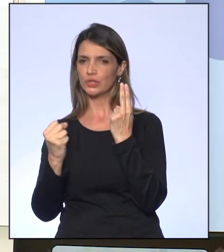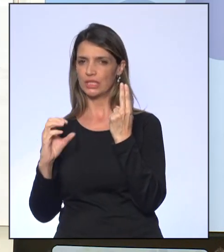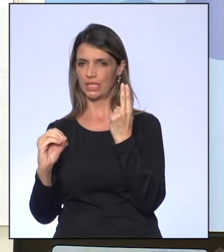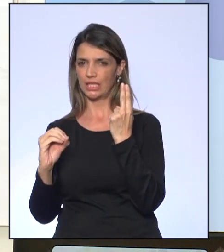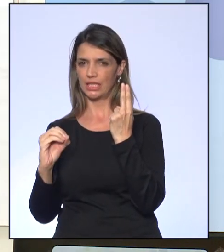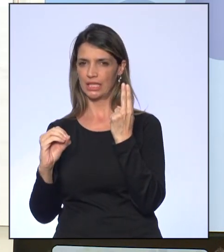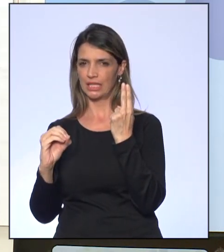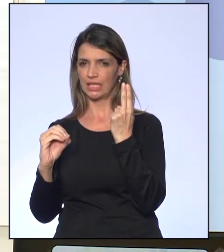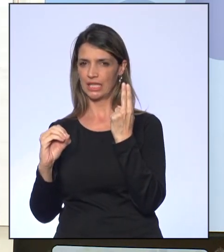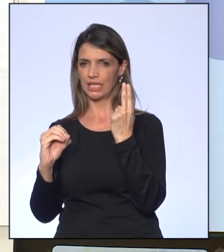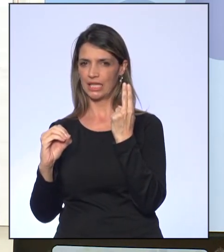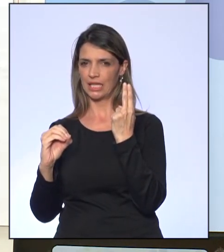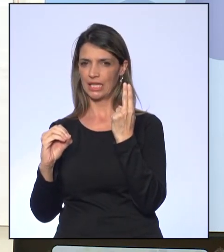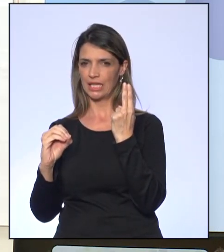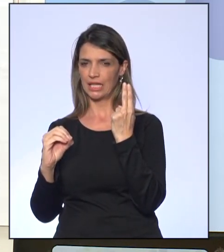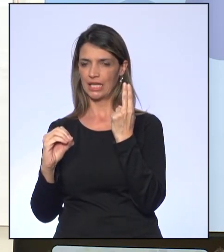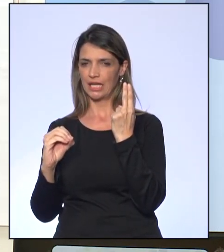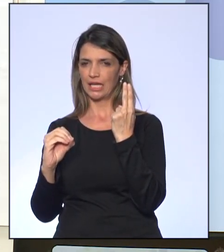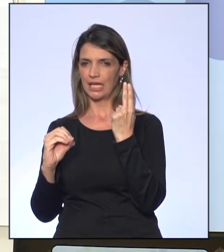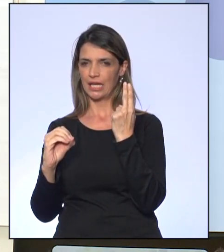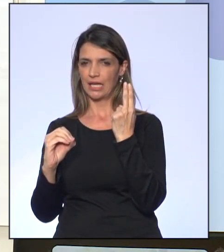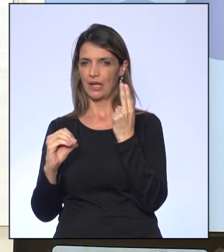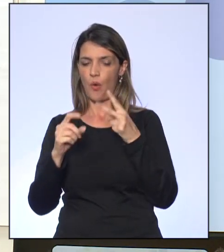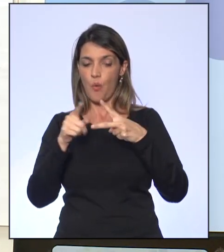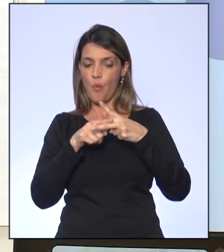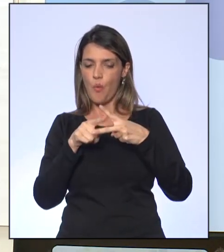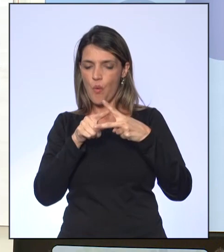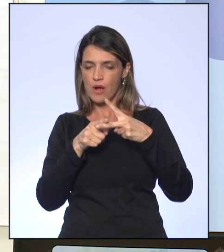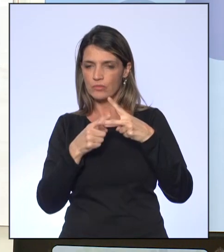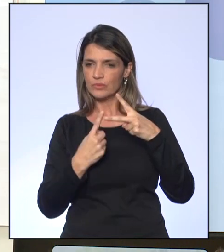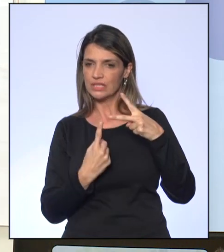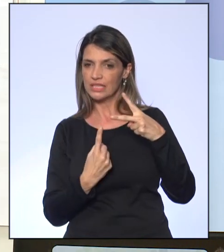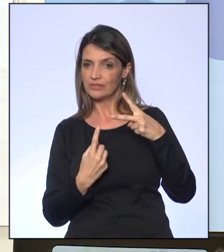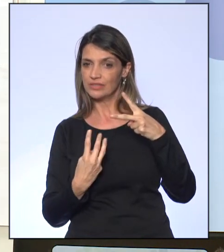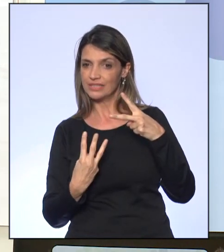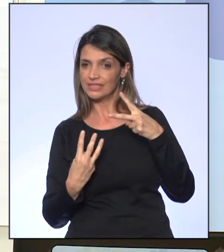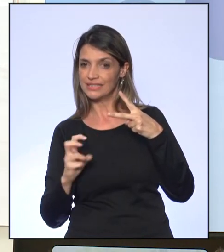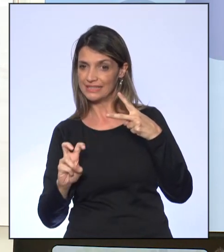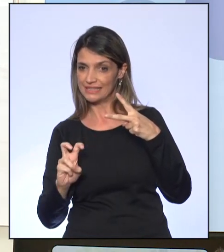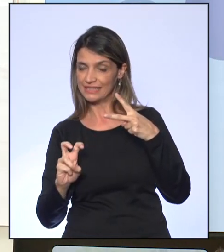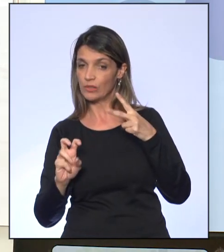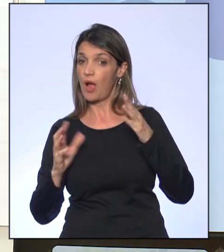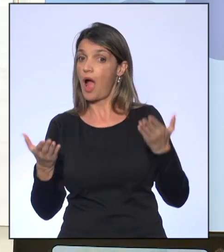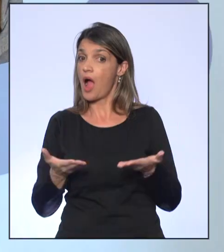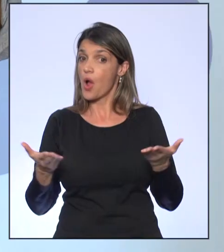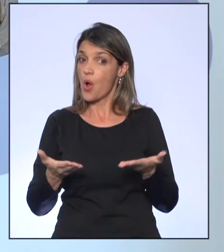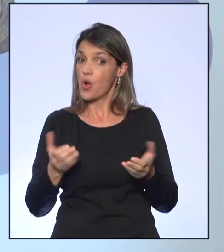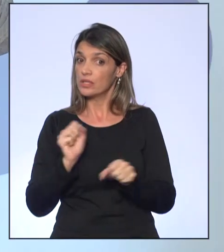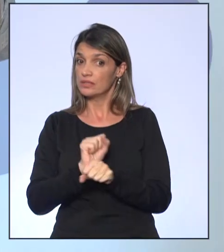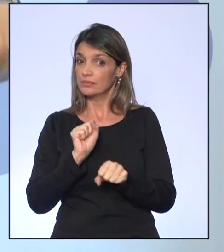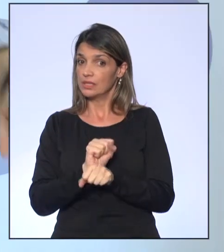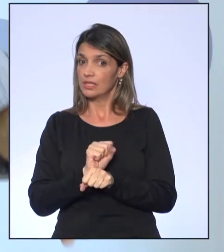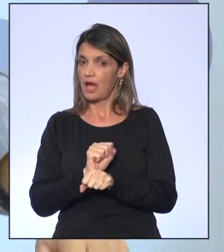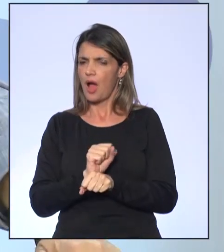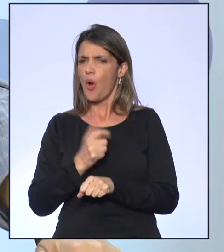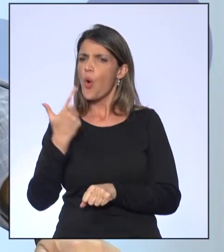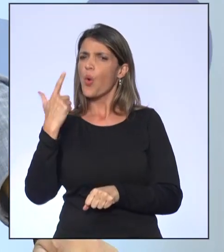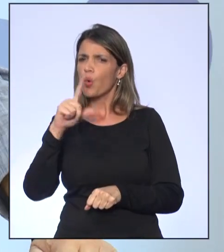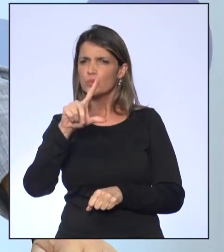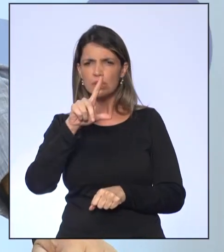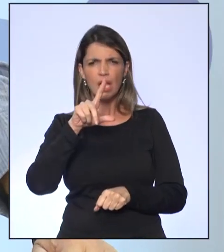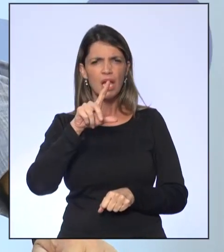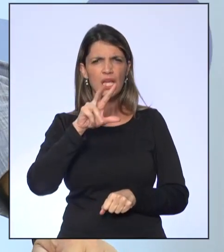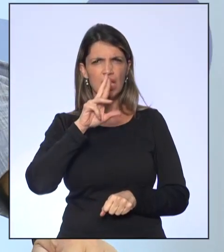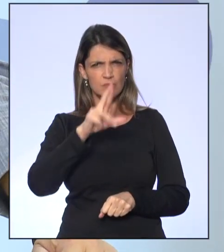que você quer? 135. Beleza, então aqui é x. Agora vamos dar um tempo. Vamos lá. Vocês conseguem resolver isso